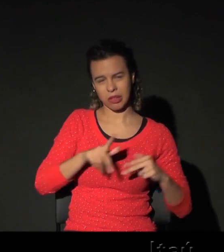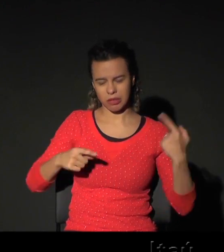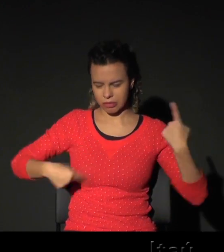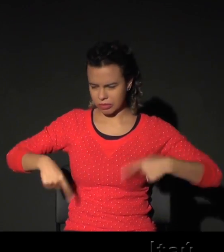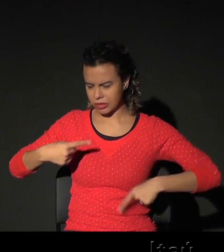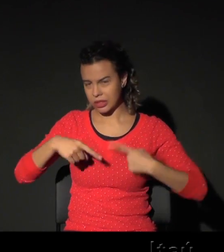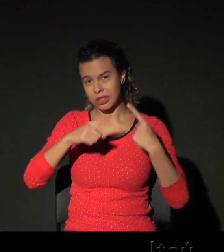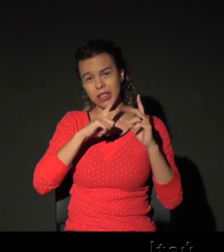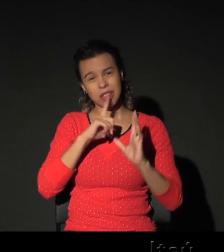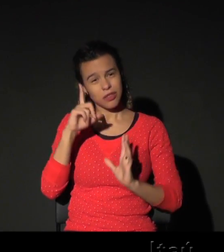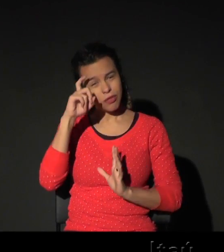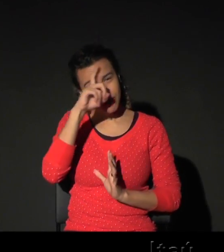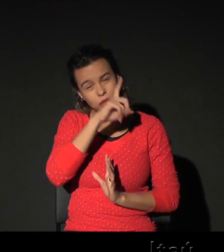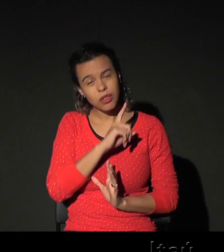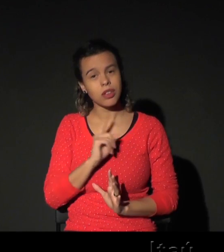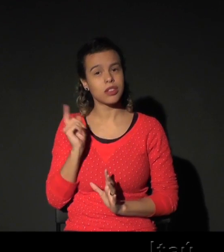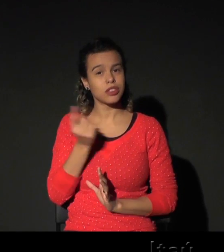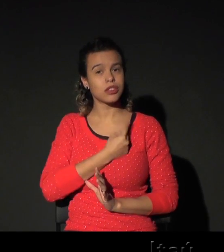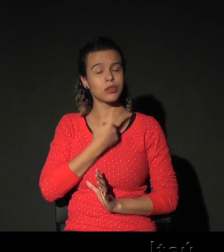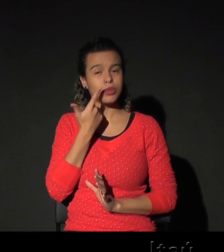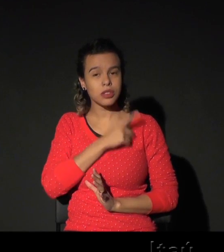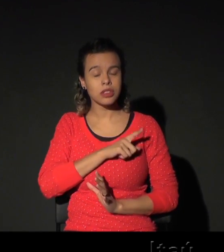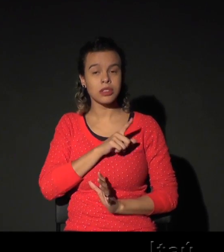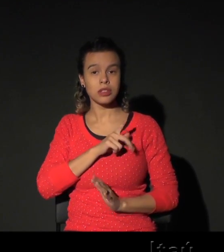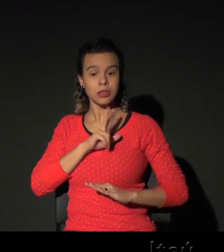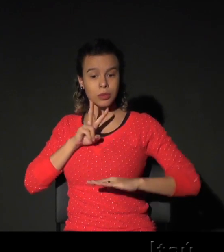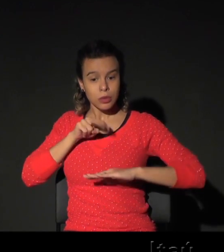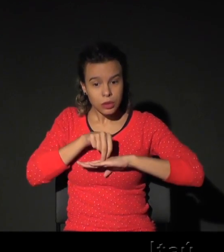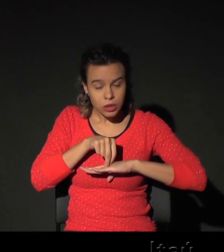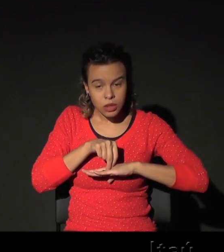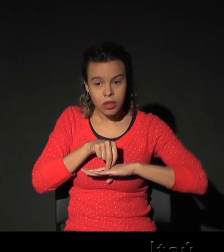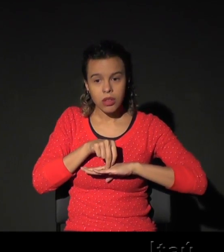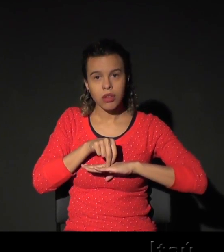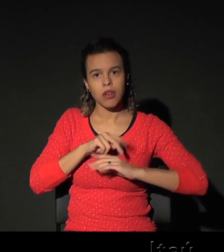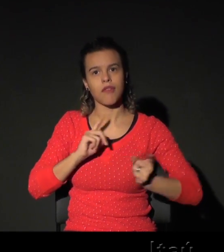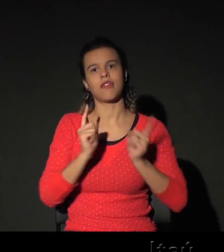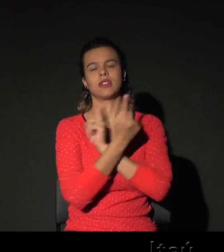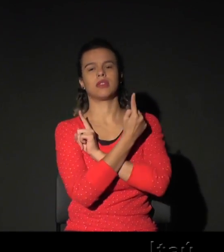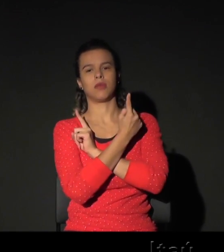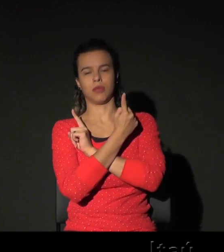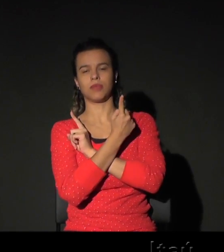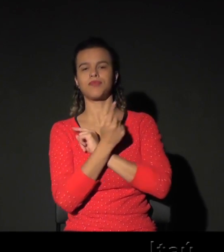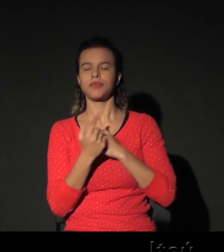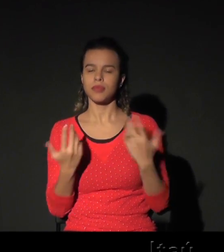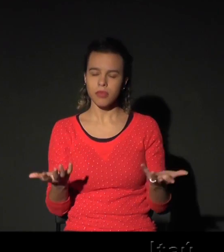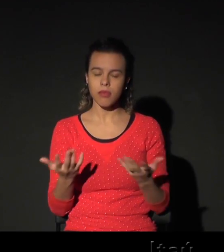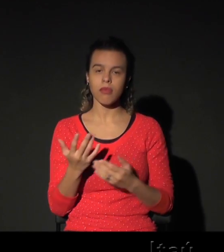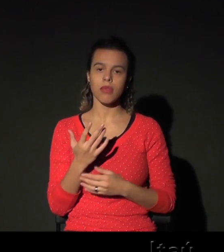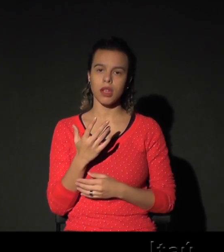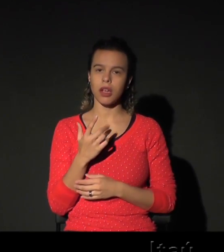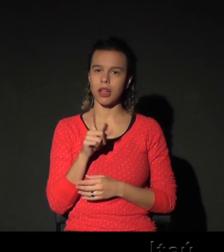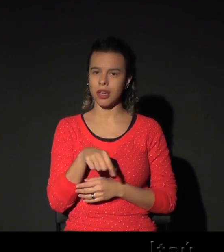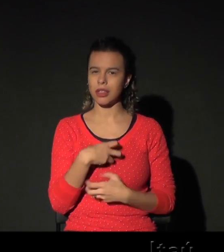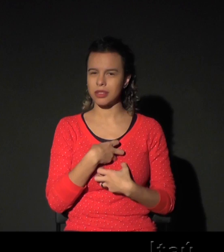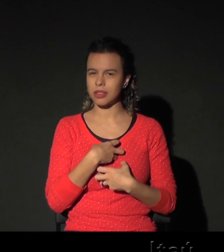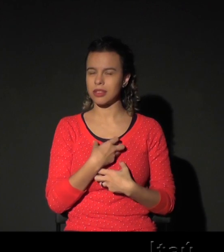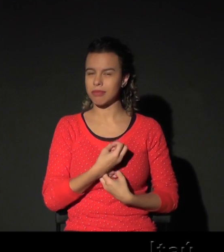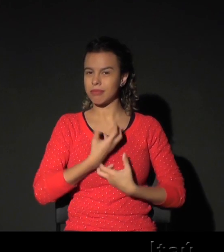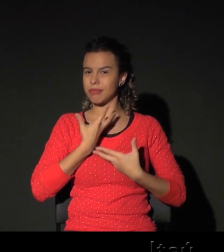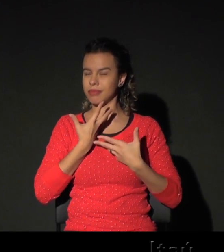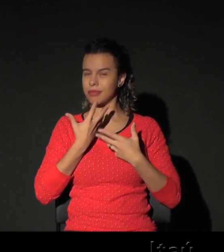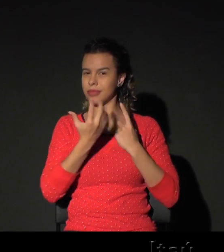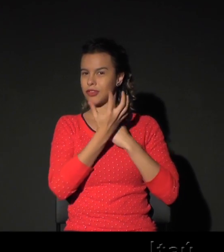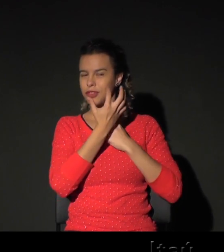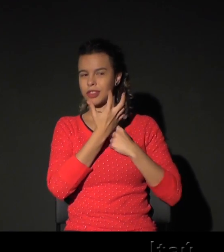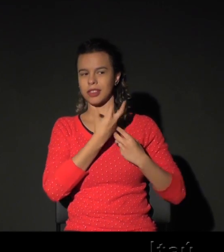uma enorme dificuldade da gente eh sair simplesmente dessa né inversão Então essa eu acho que é uma questão bastante inspiradora que você